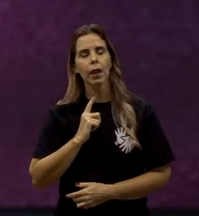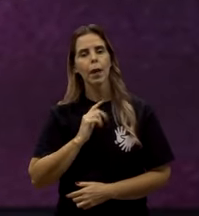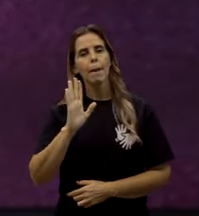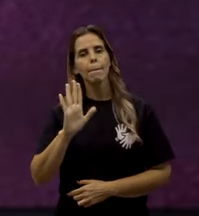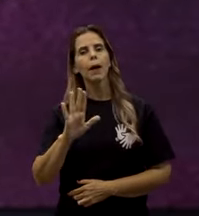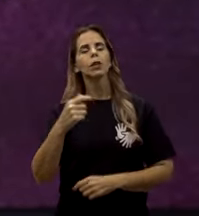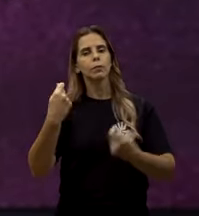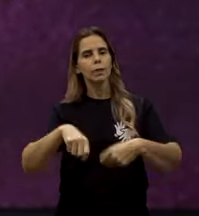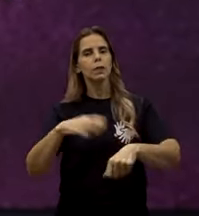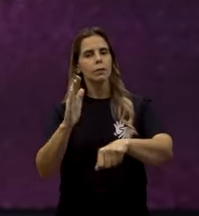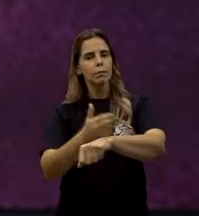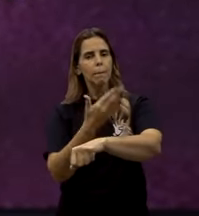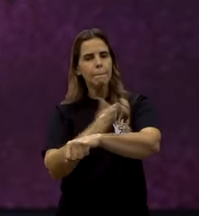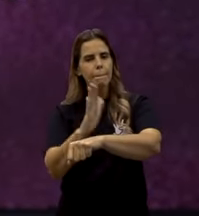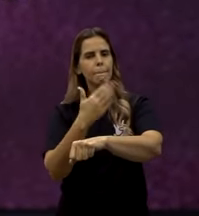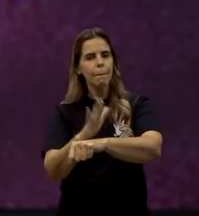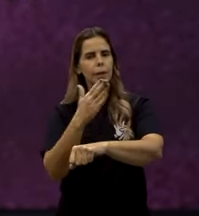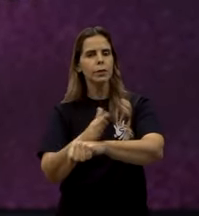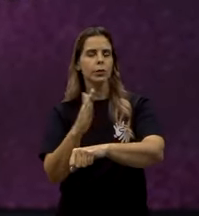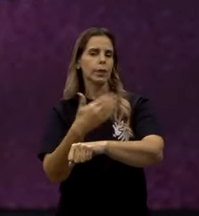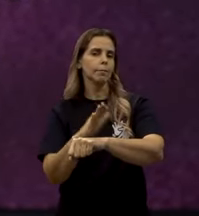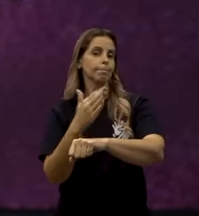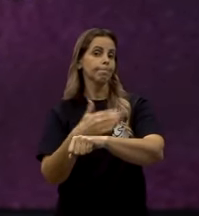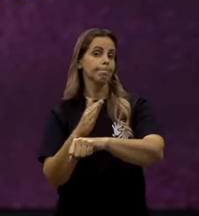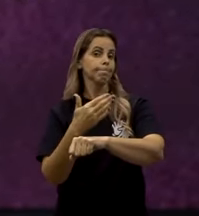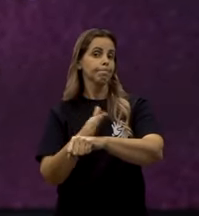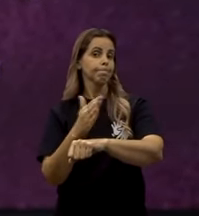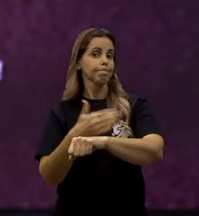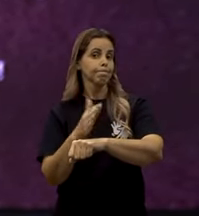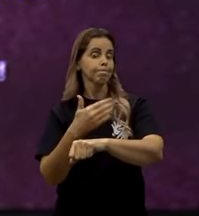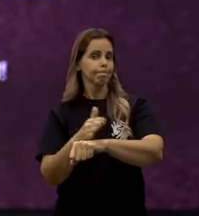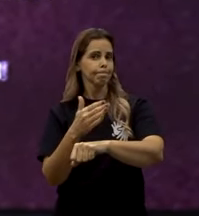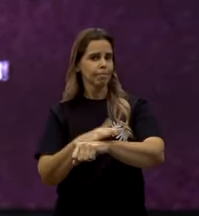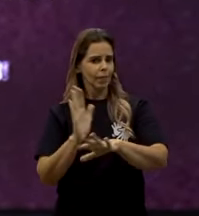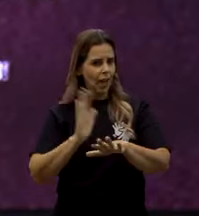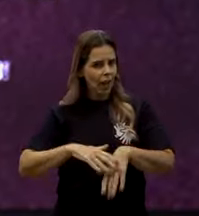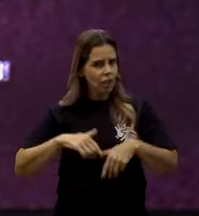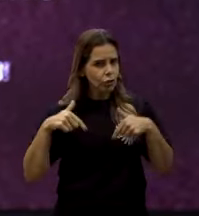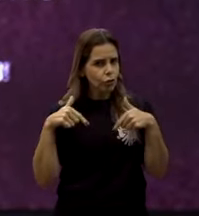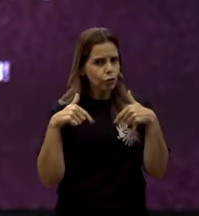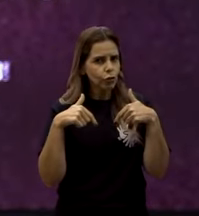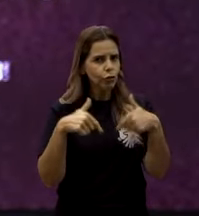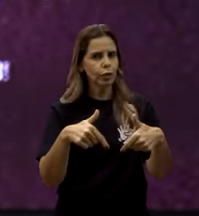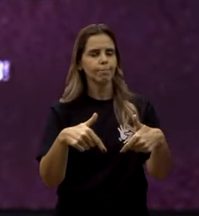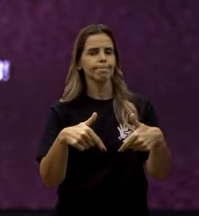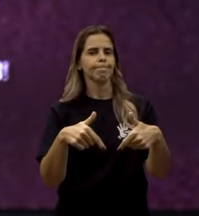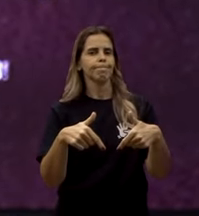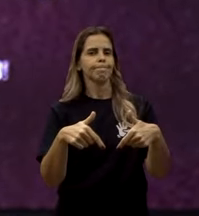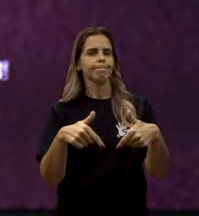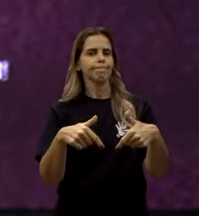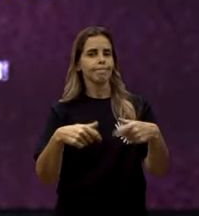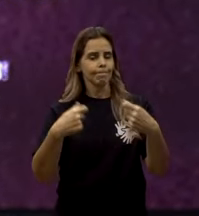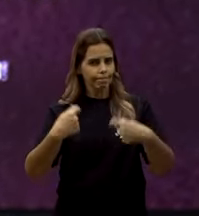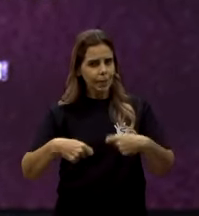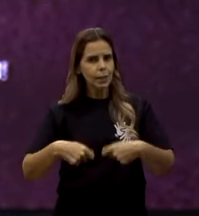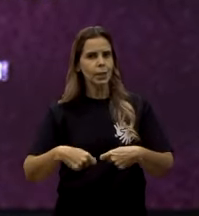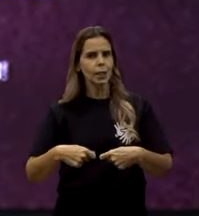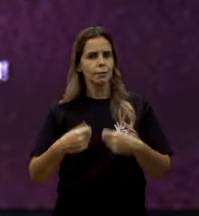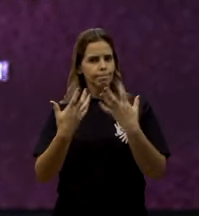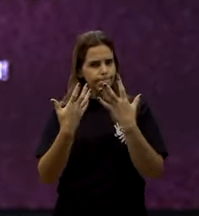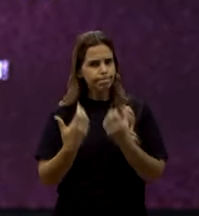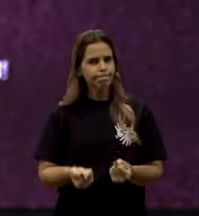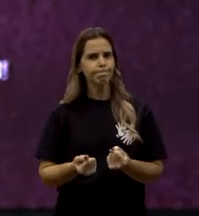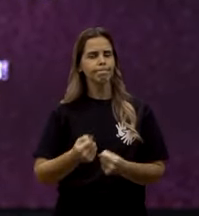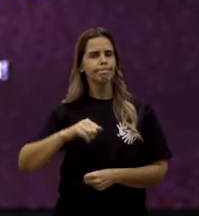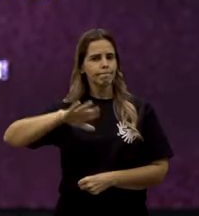fé Mas a partir de hoje você vai começar a exercitar sua fé você vai começar a colocar tua fé em prática alguém levanta a mão e recebe essa palavra tu vai